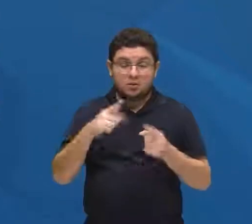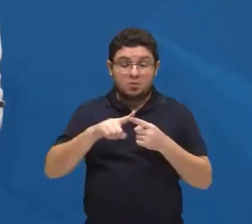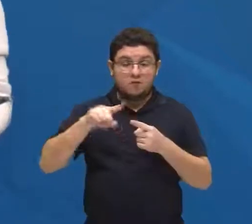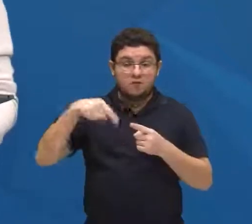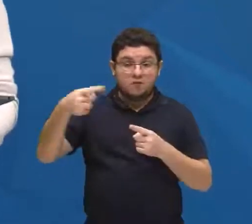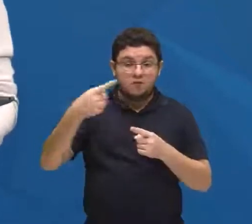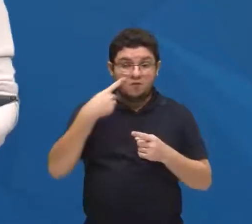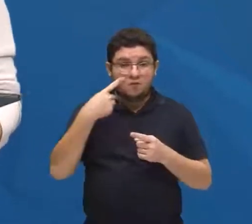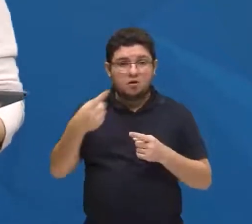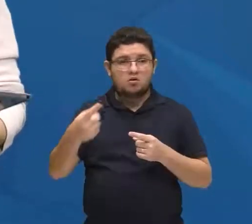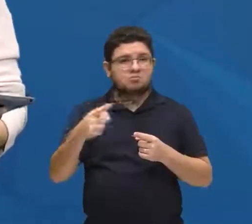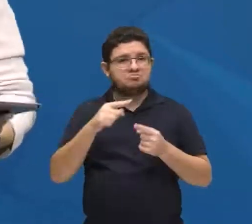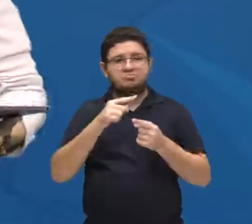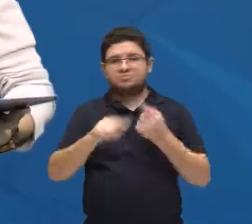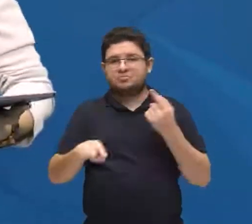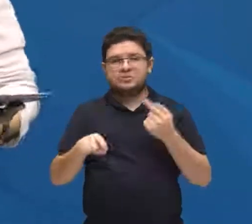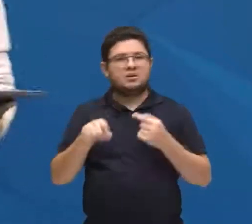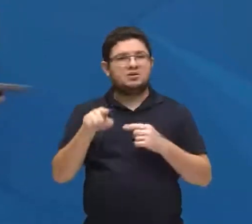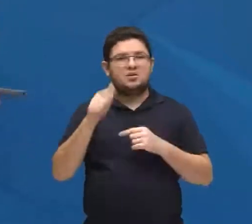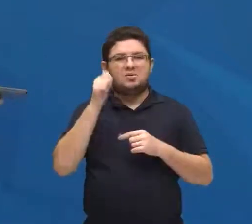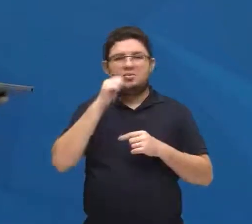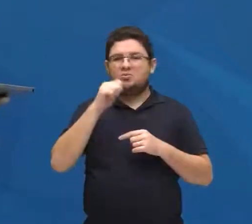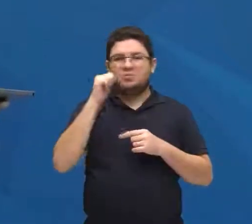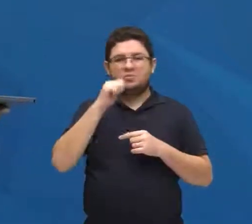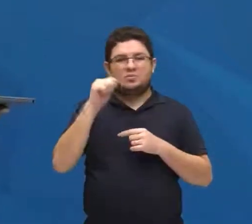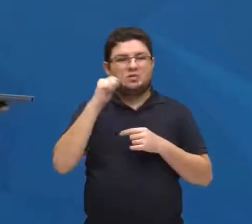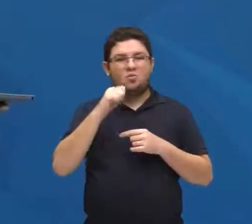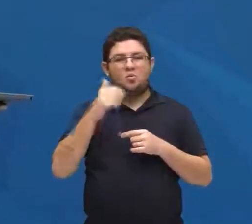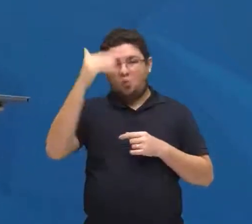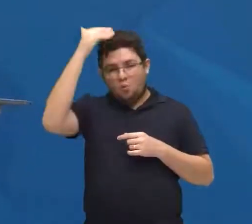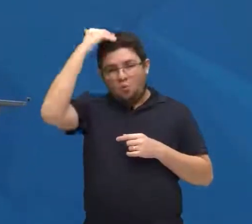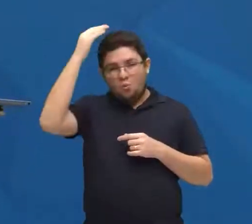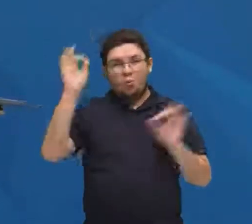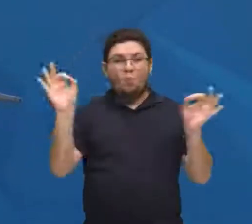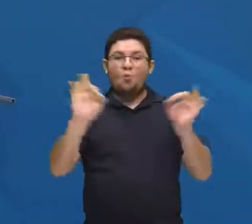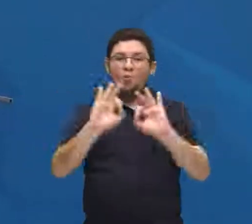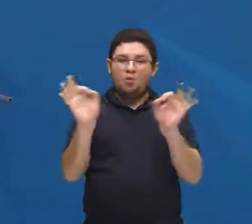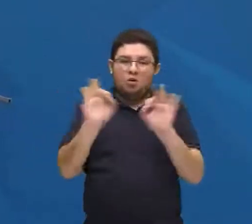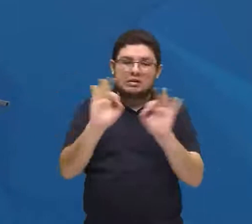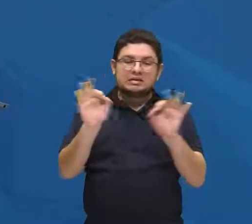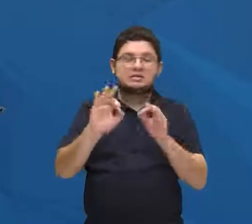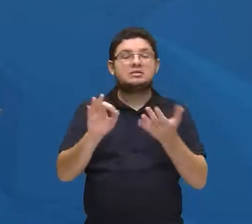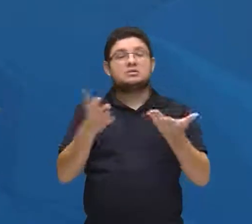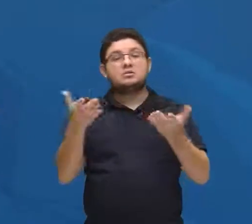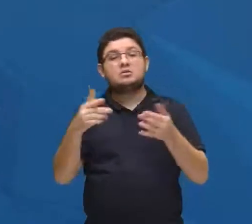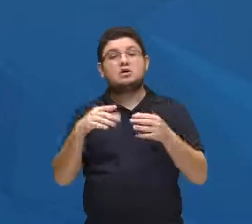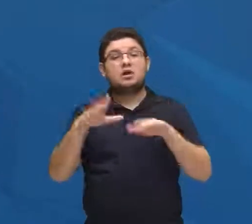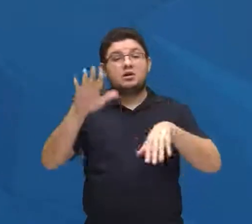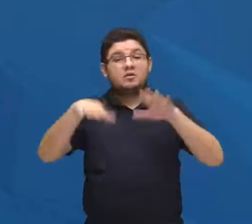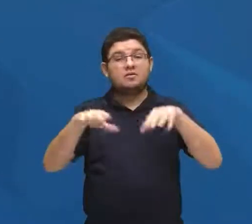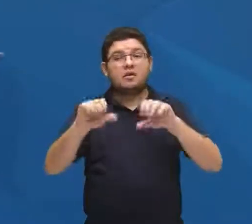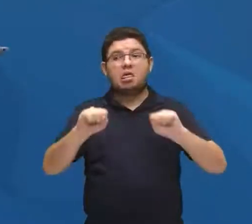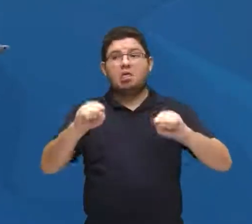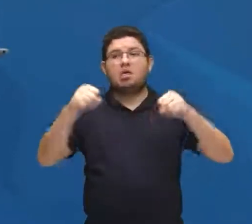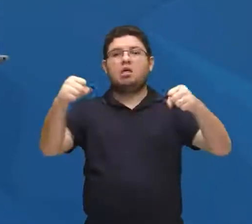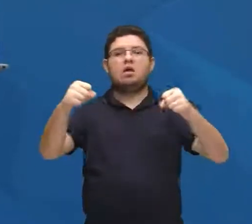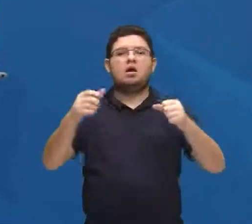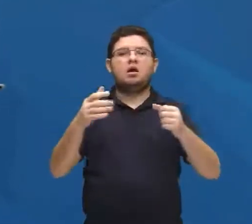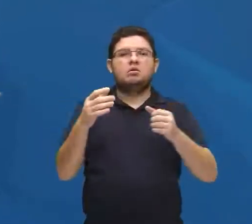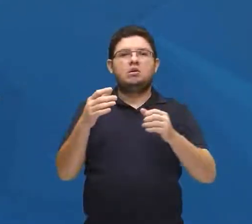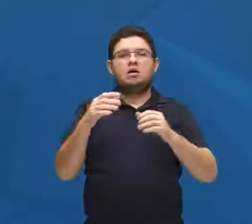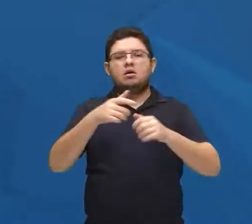nada a ver, não fazia relação, e que esse movimento de revolta, de fazer justiça com as próprias mãos, porque